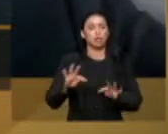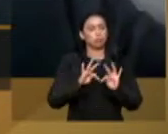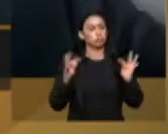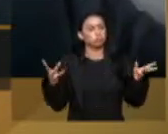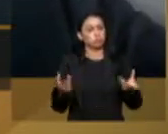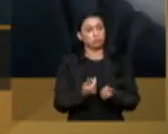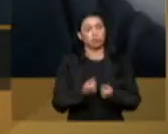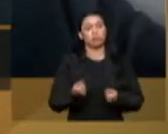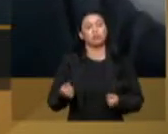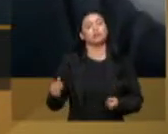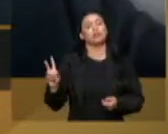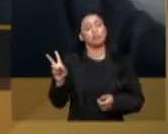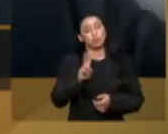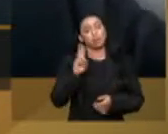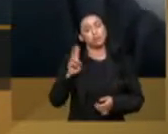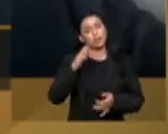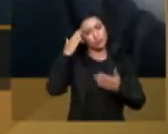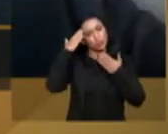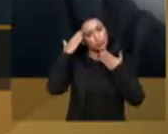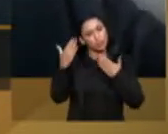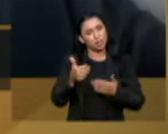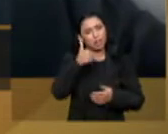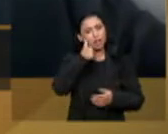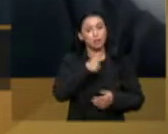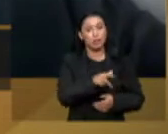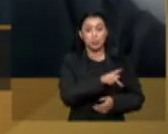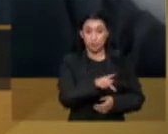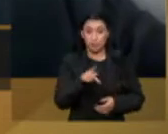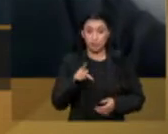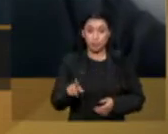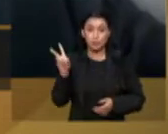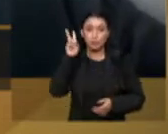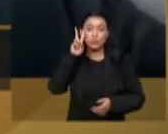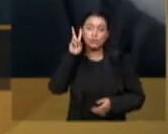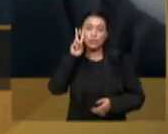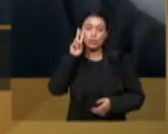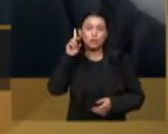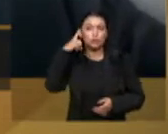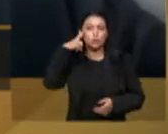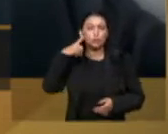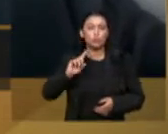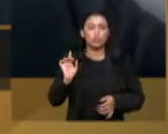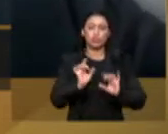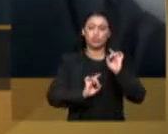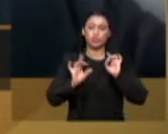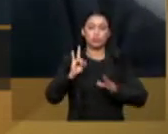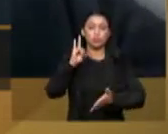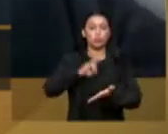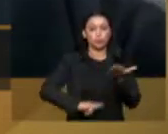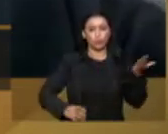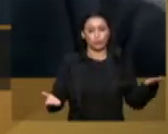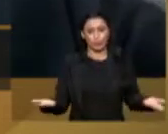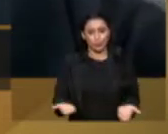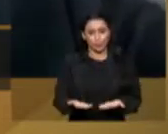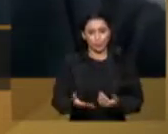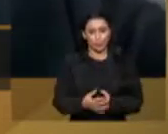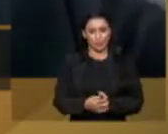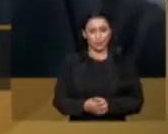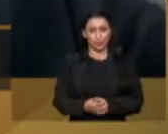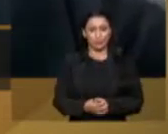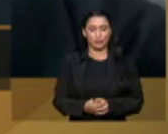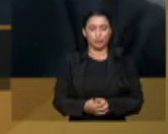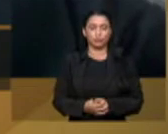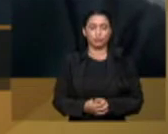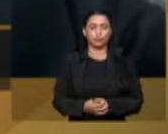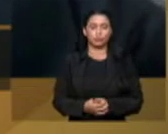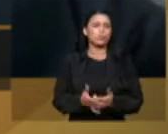valores. Obrigado à nossa presidência por ter nos lembrado desta data e deste documento no dia de hoje.